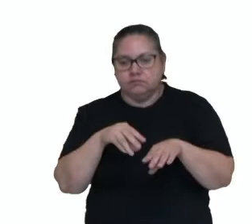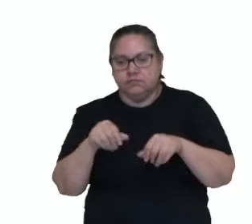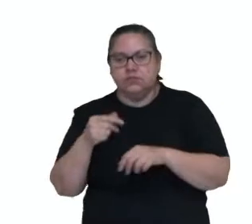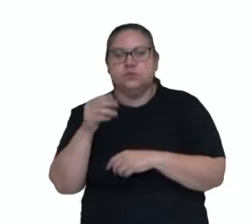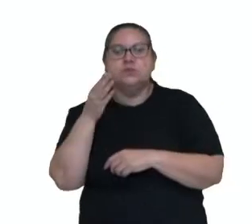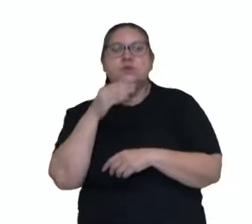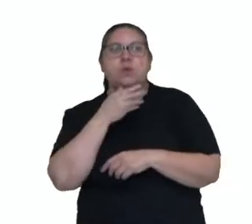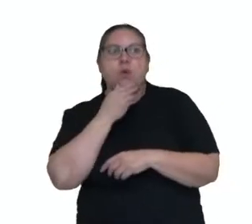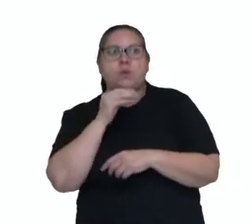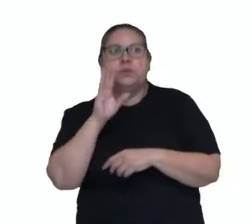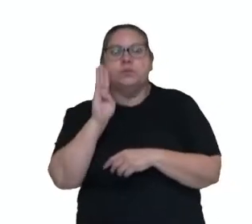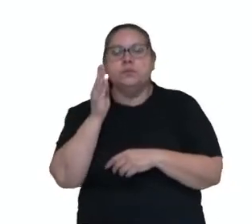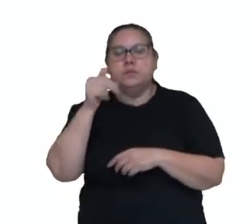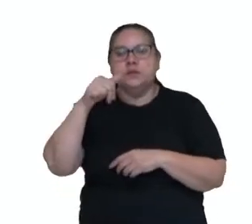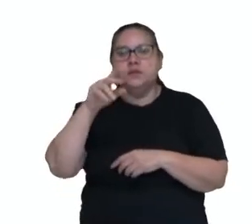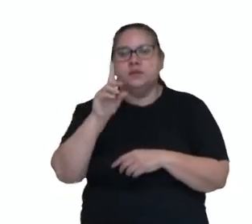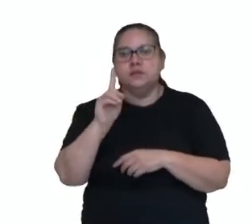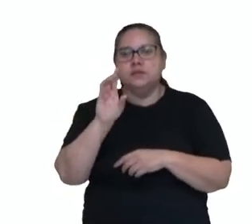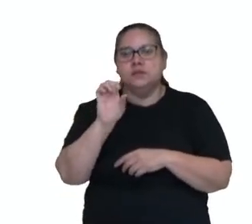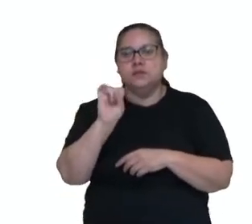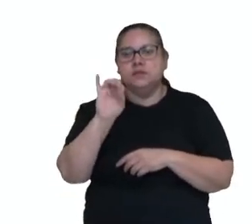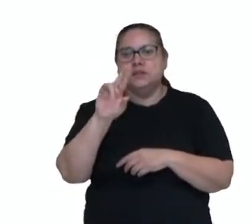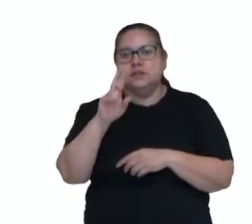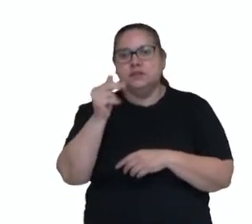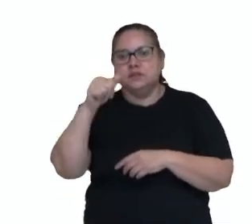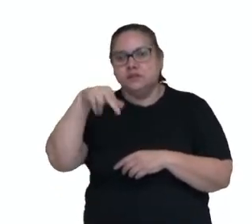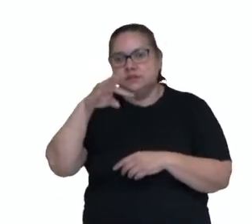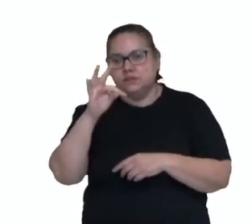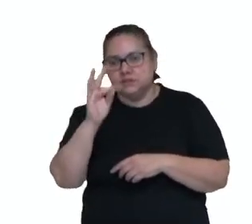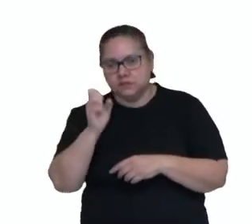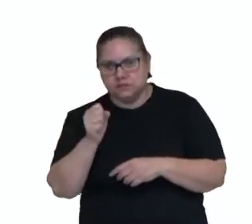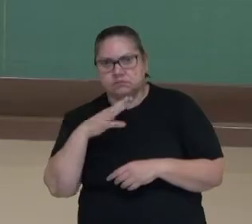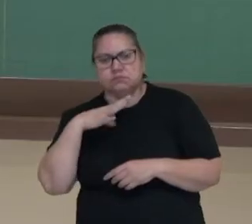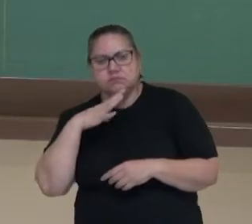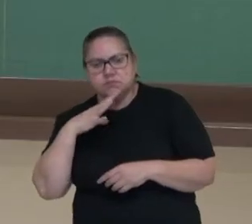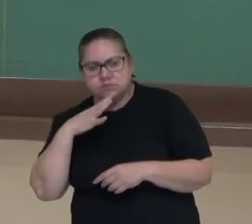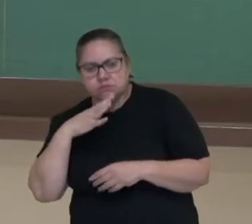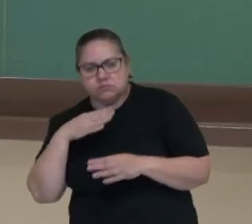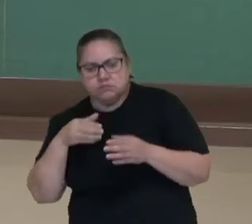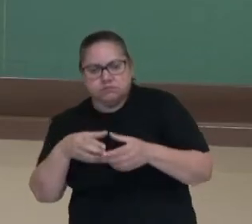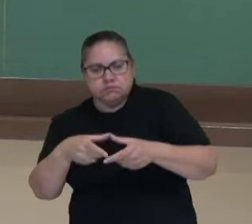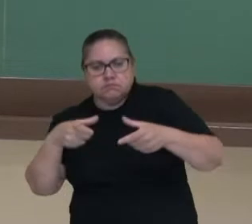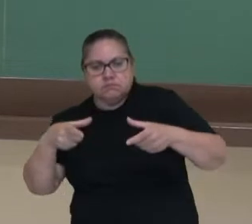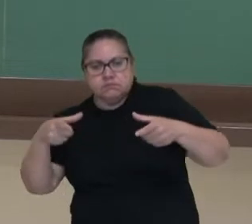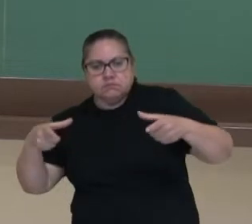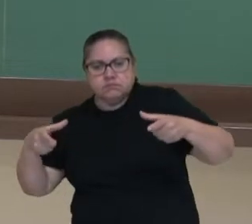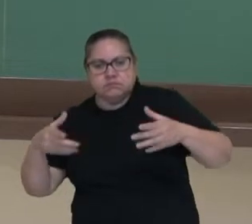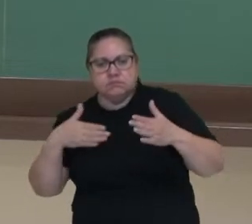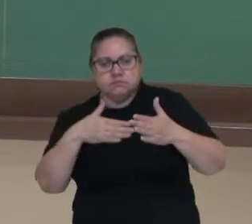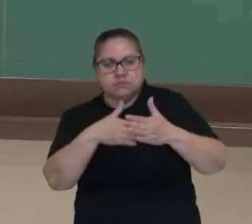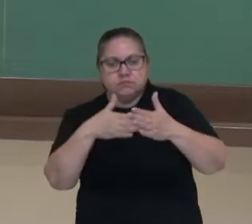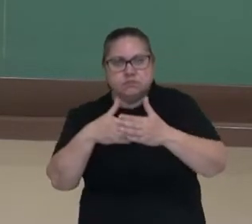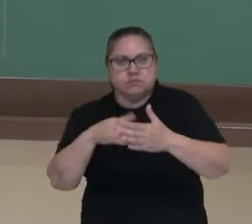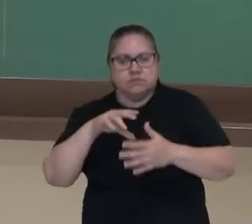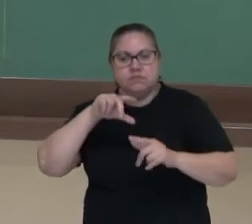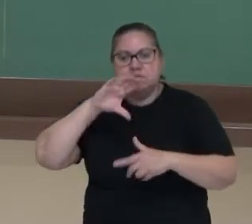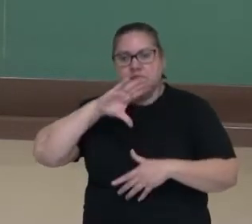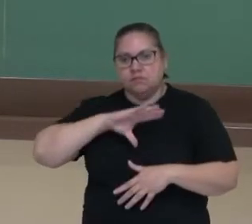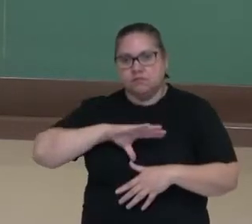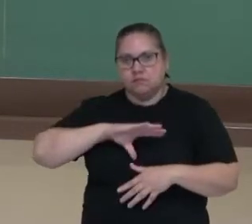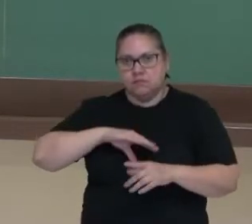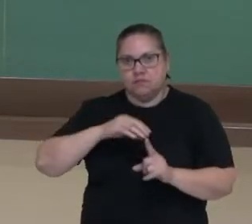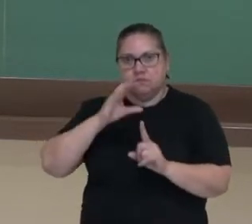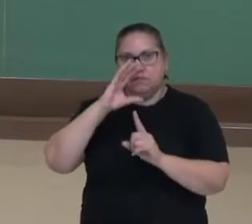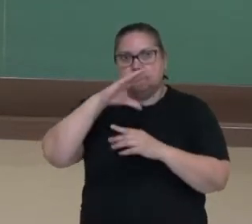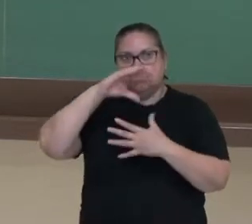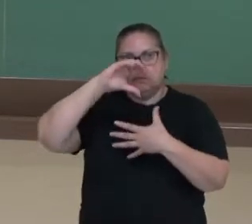bandeirantes. Reconhecer o processo de ampliação de fronteiras da América Portuguesa. Retomar um